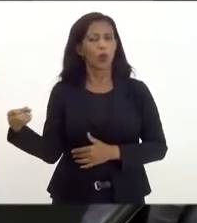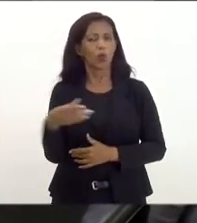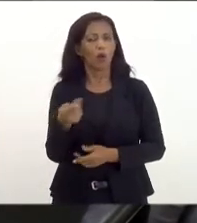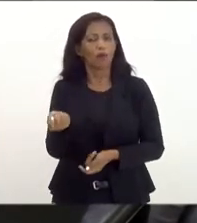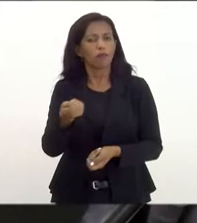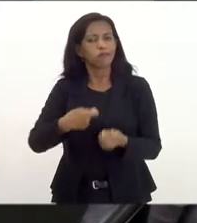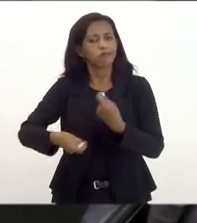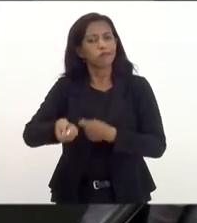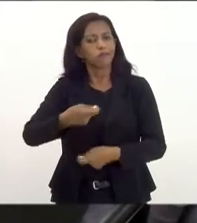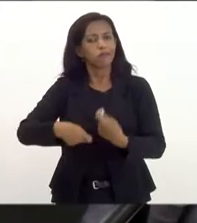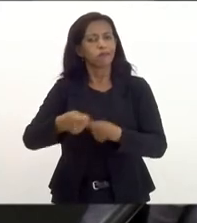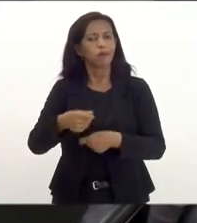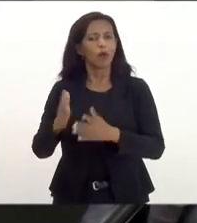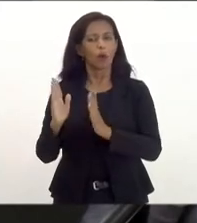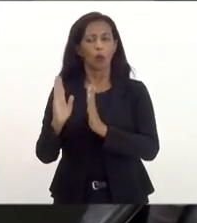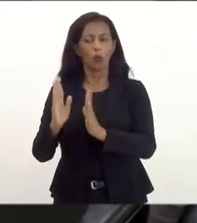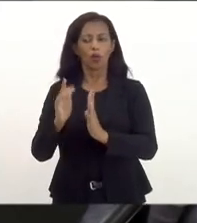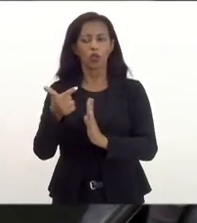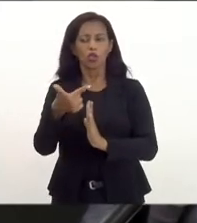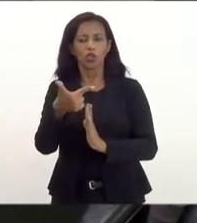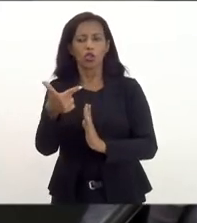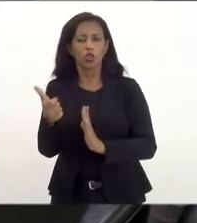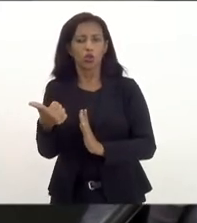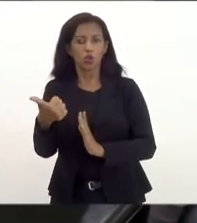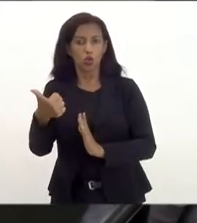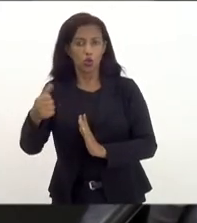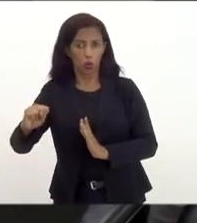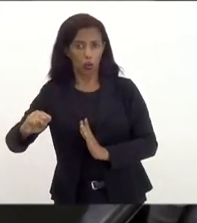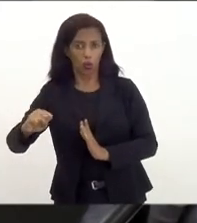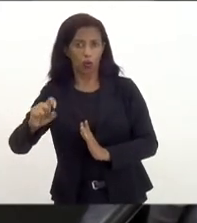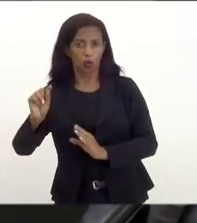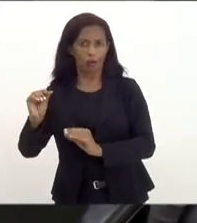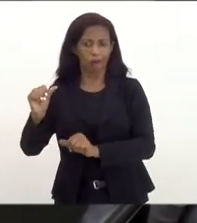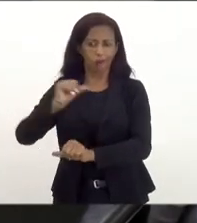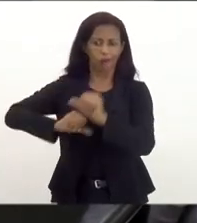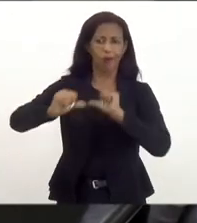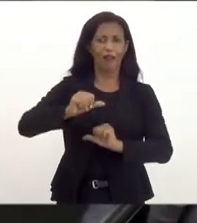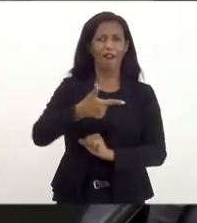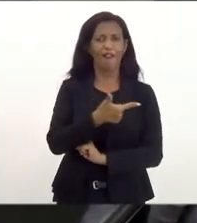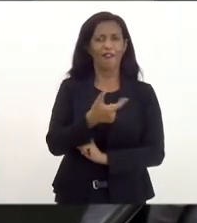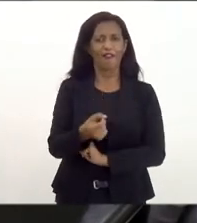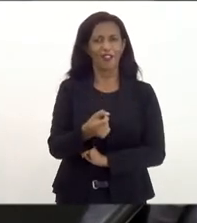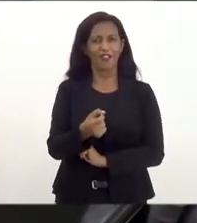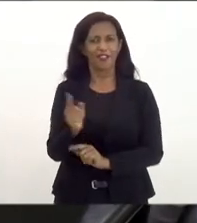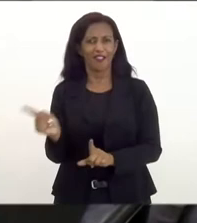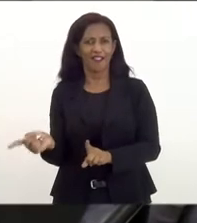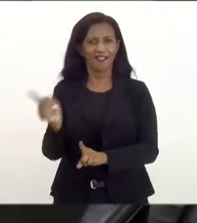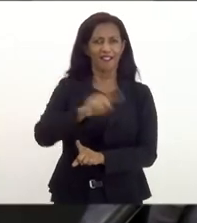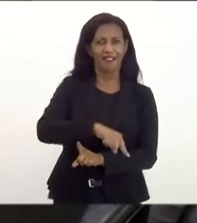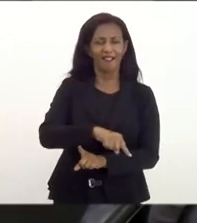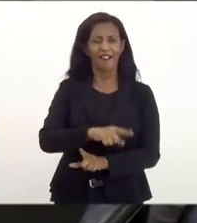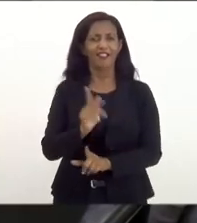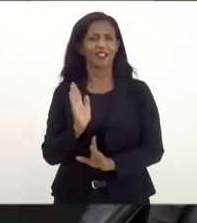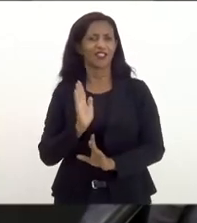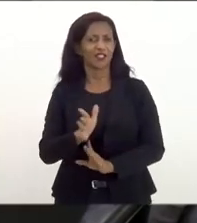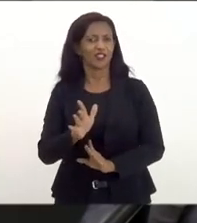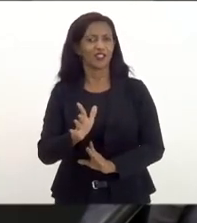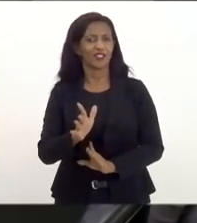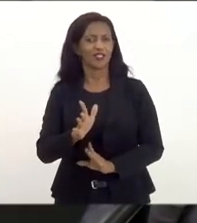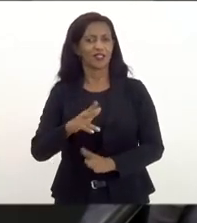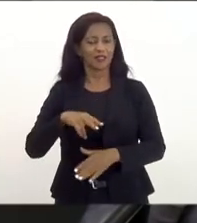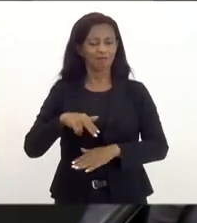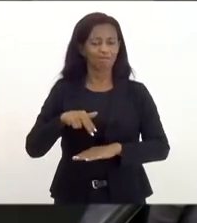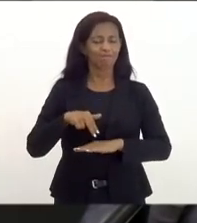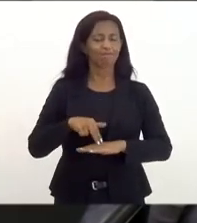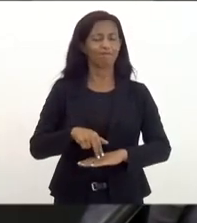nova administração quando nós temos de 18 para 20 e esse passo de 18 para 20 já deu uma